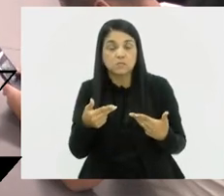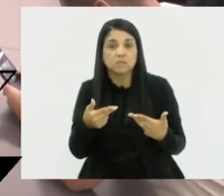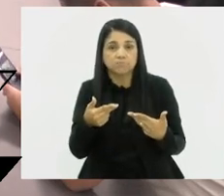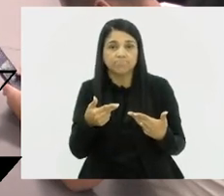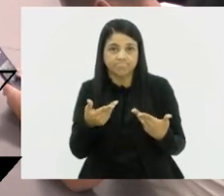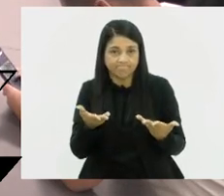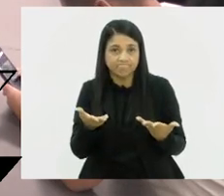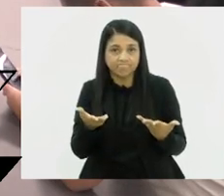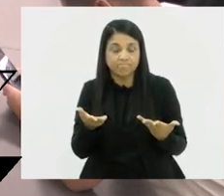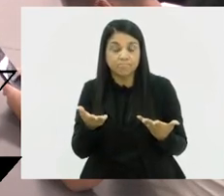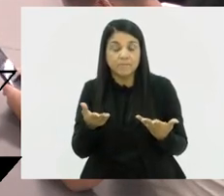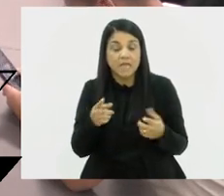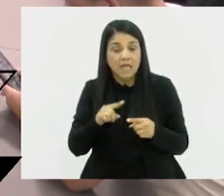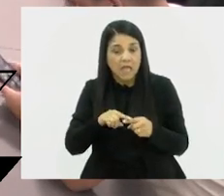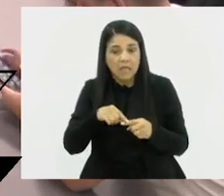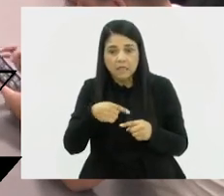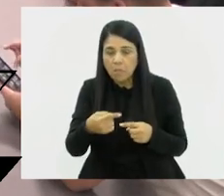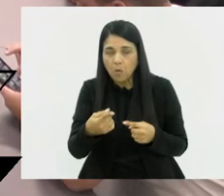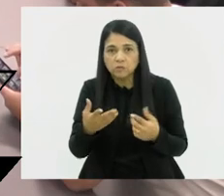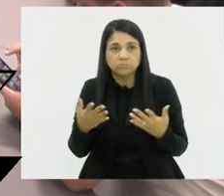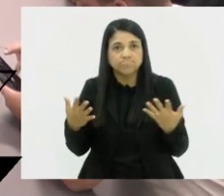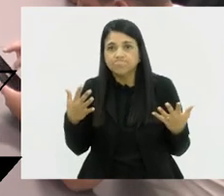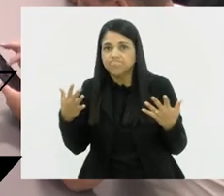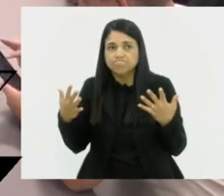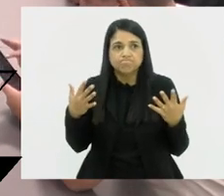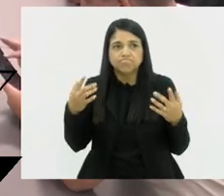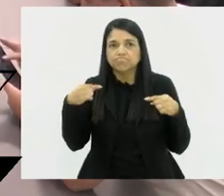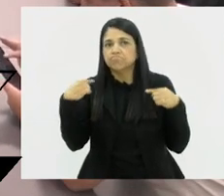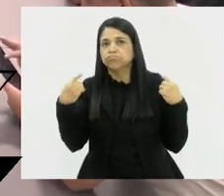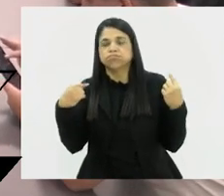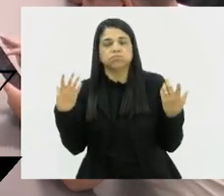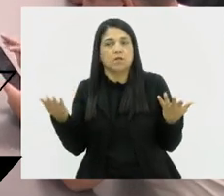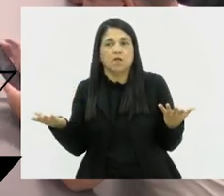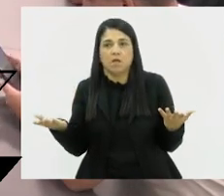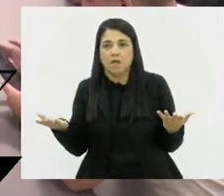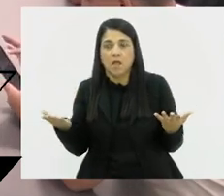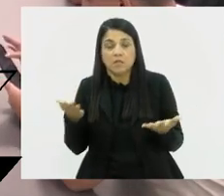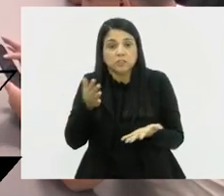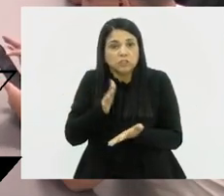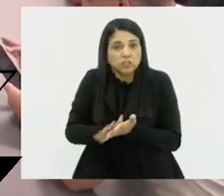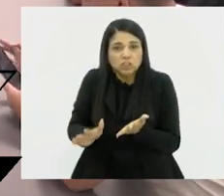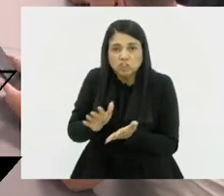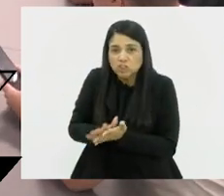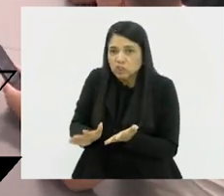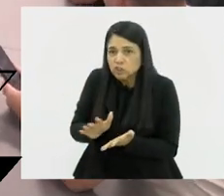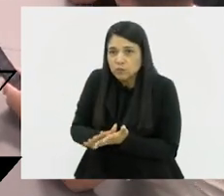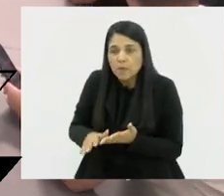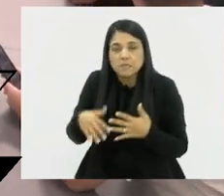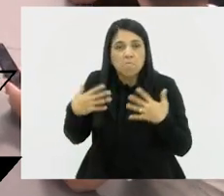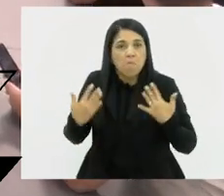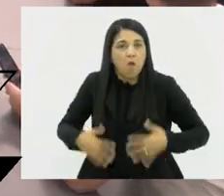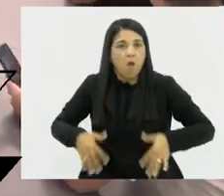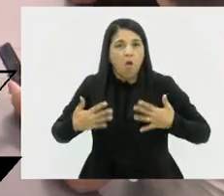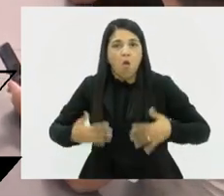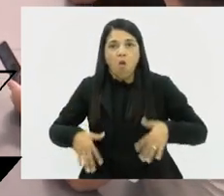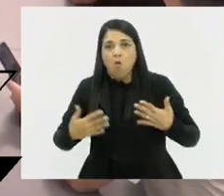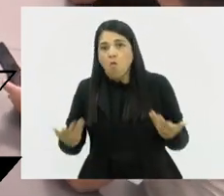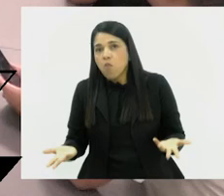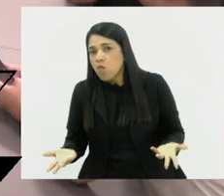fazendo, e depois virou uma loucura, né? A despesa disso não é brincadeira,